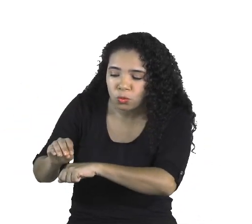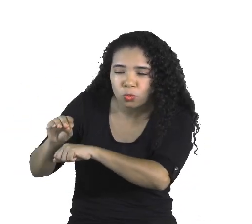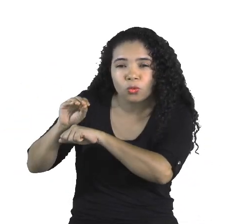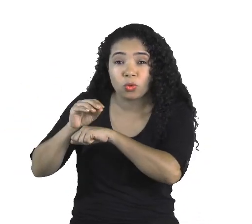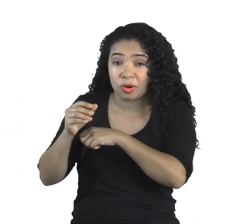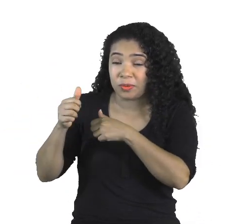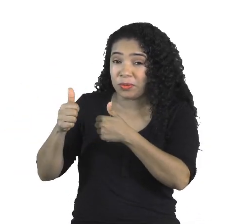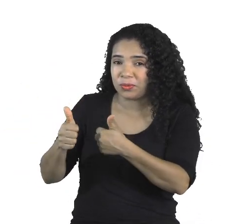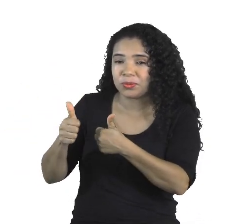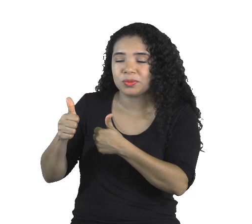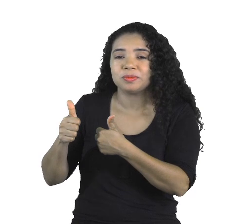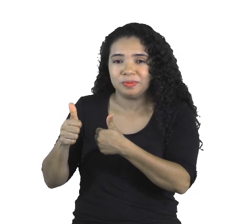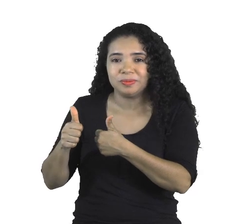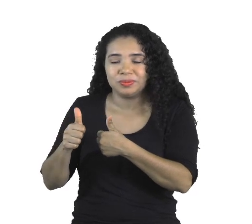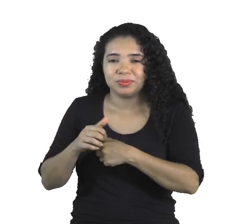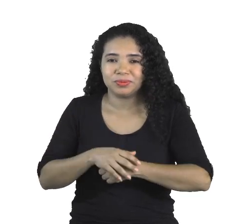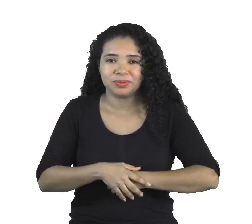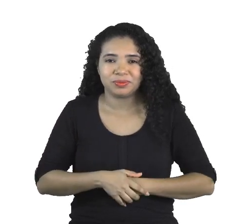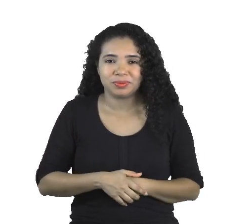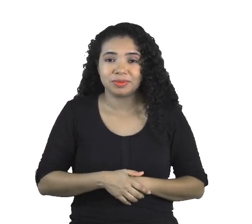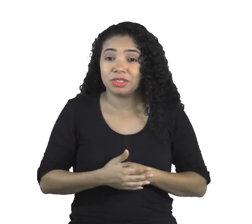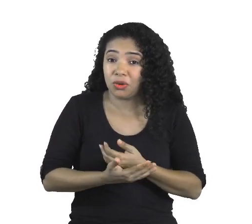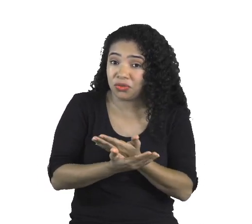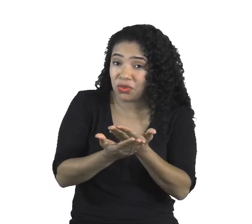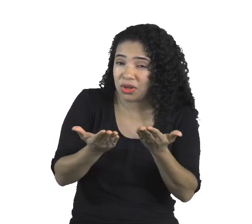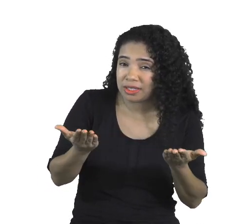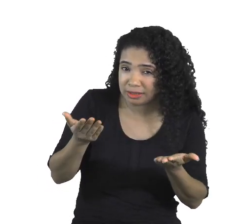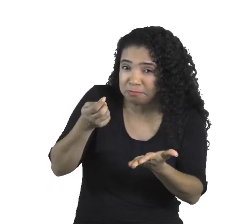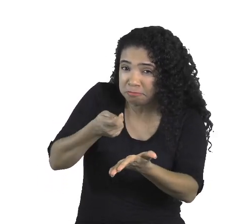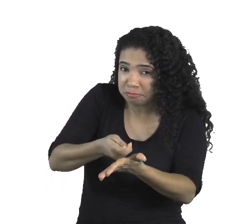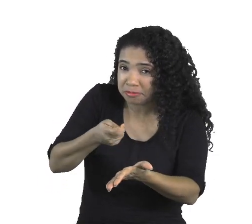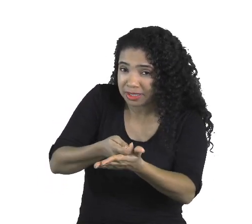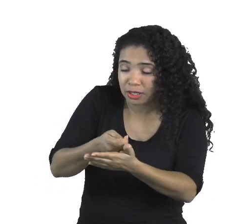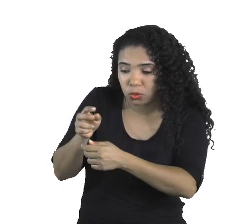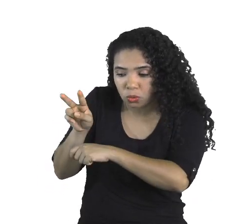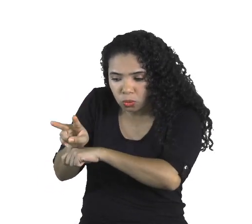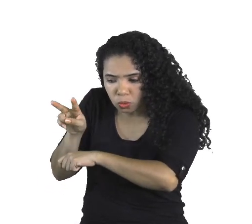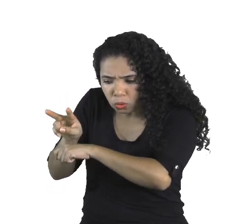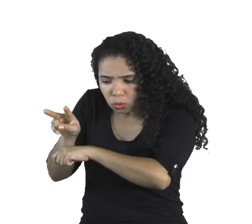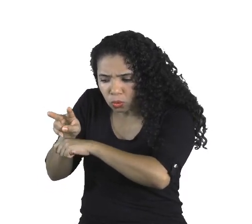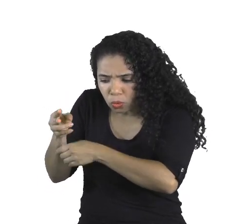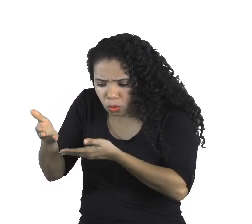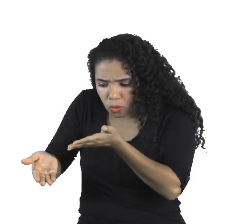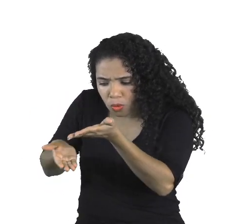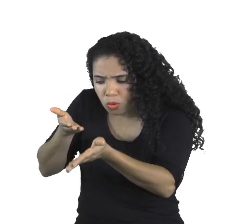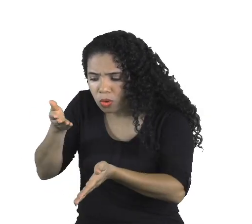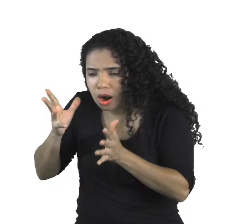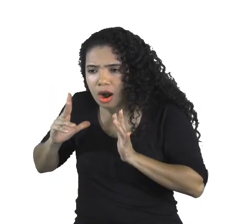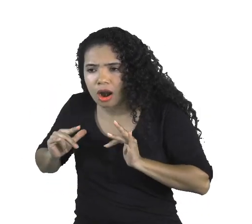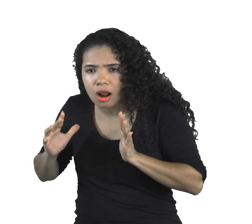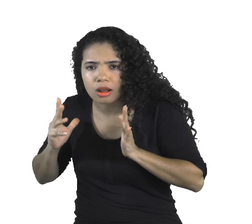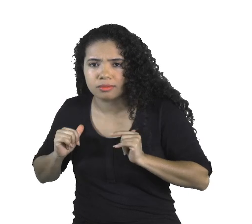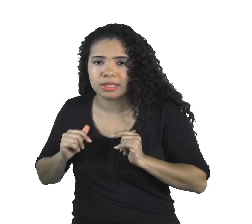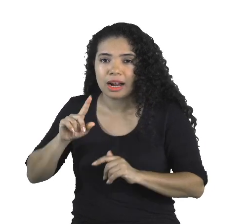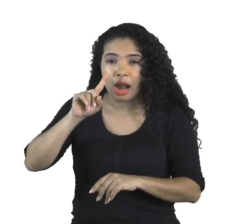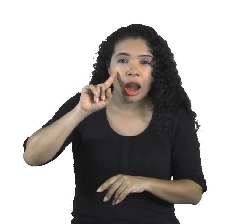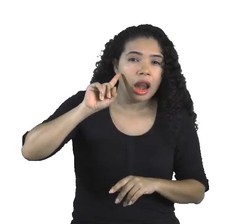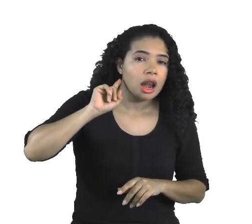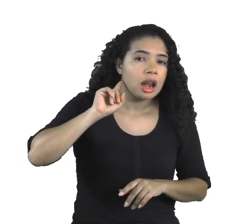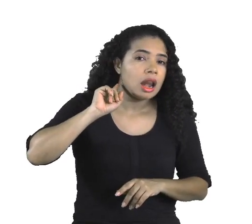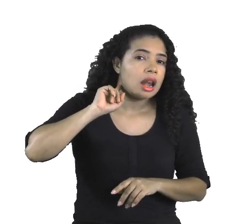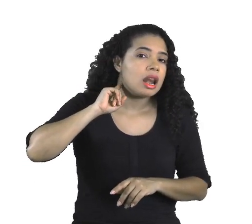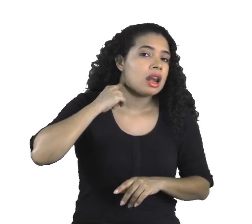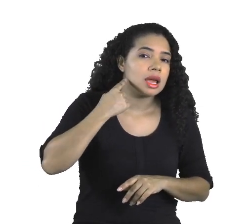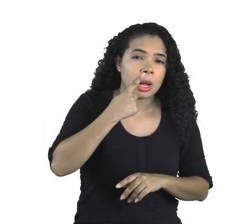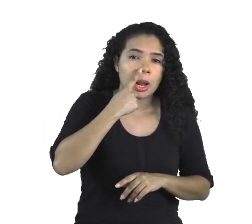preservação, a conservação e tudo. Você tem a obrigação de manter isso limpo, não pode jogar lixo nas ruas, porque